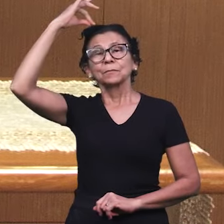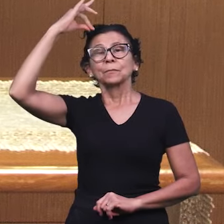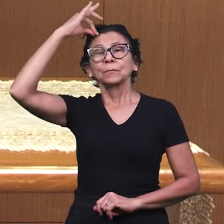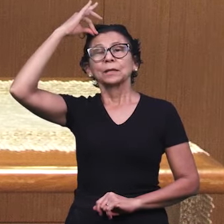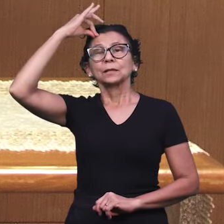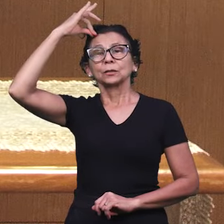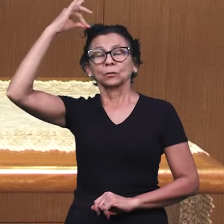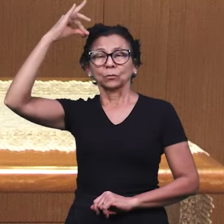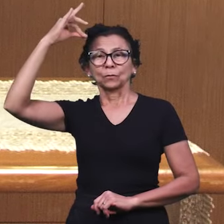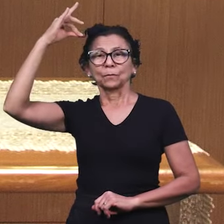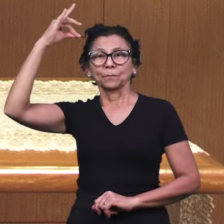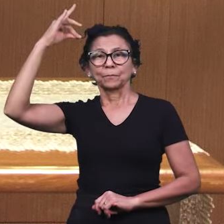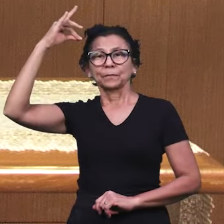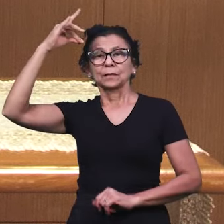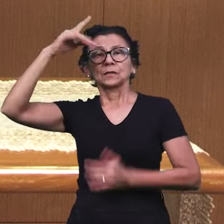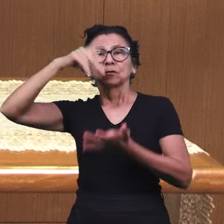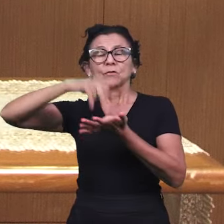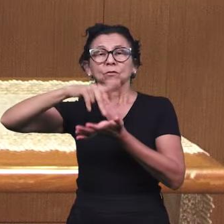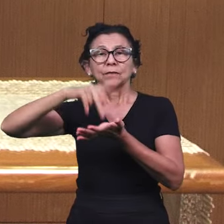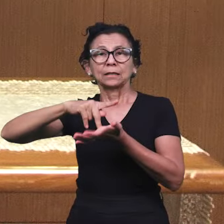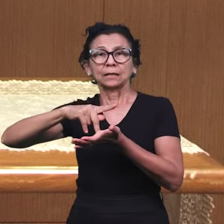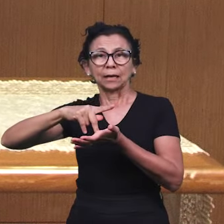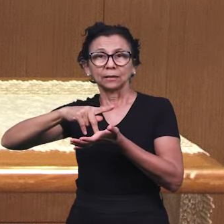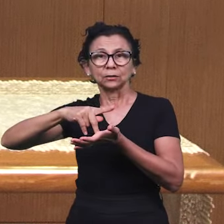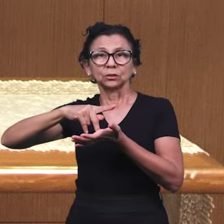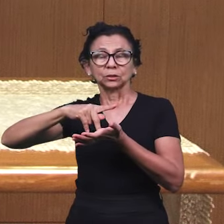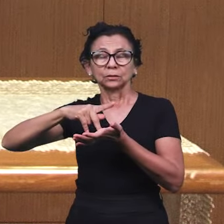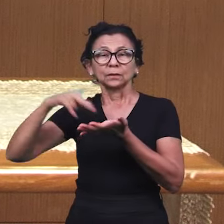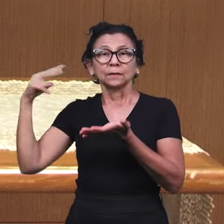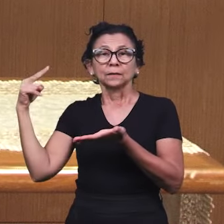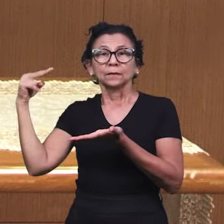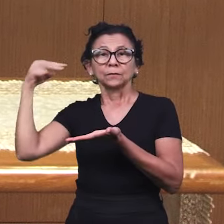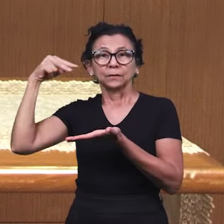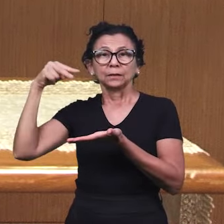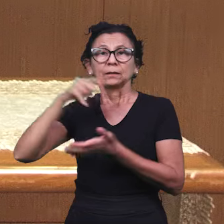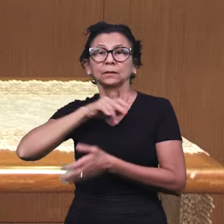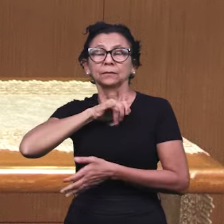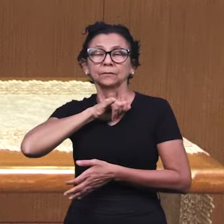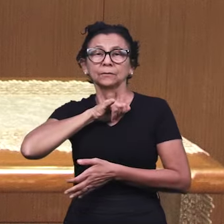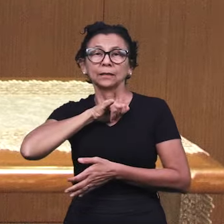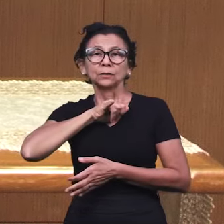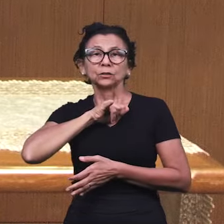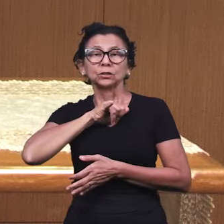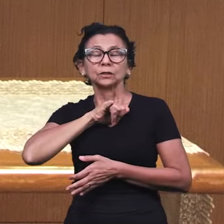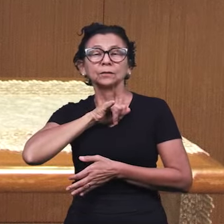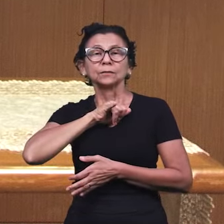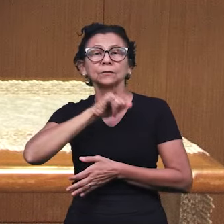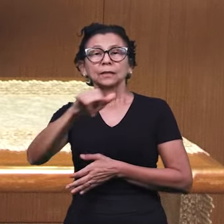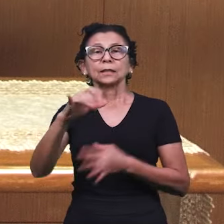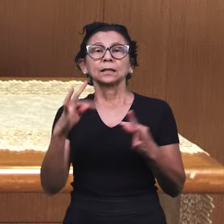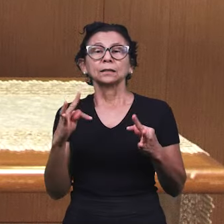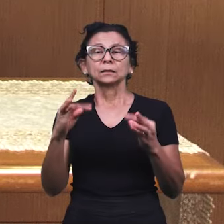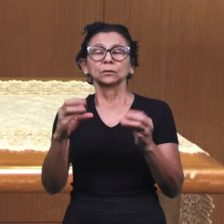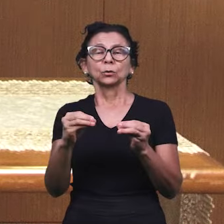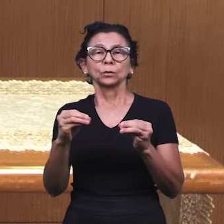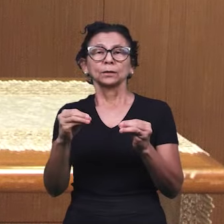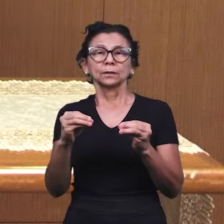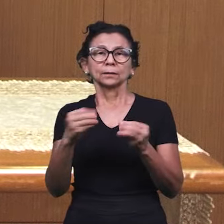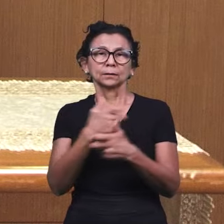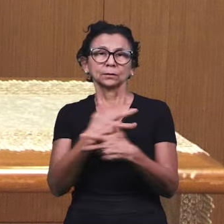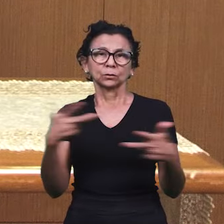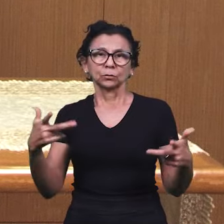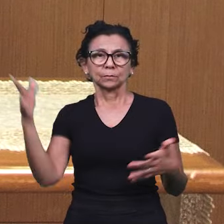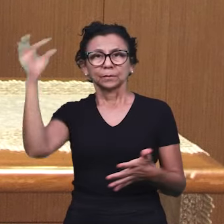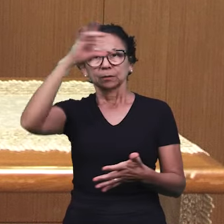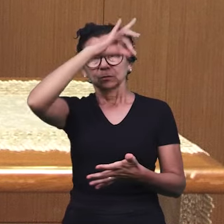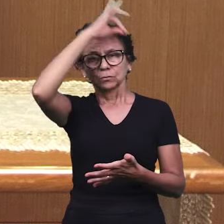ele vos falará todas as coisas. Então, nesta hora, o que nós temos é o Espírito Santo, que é o Espírito